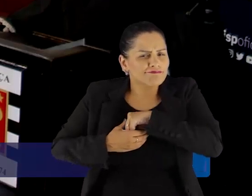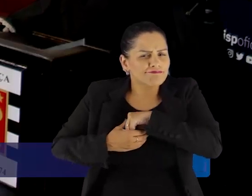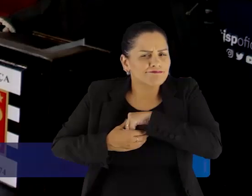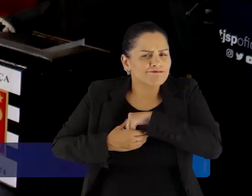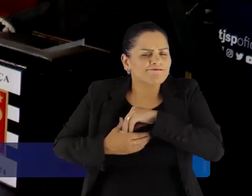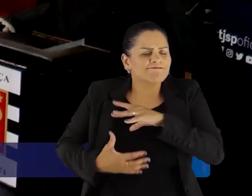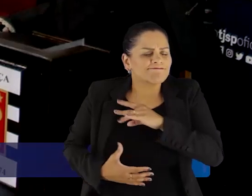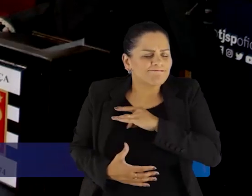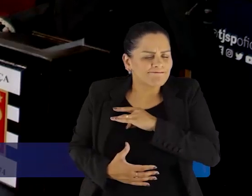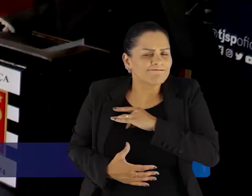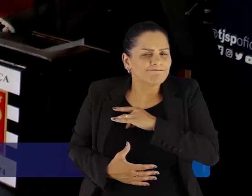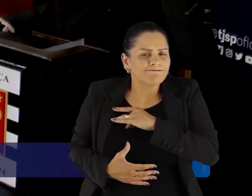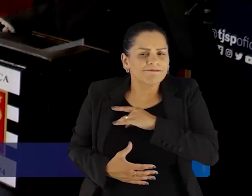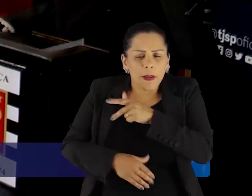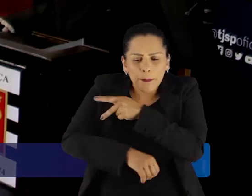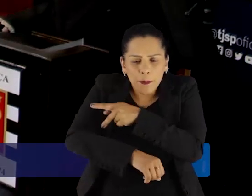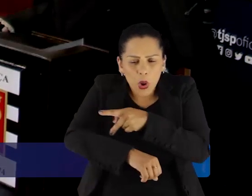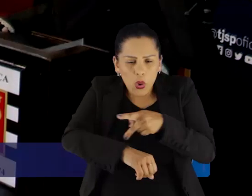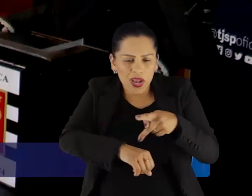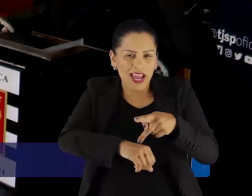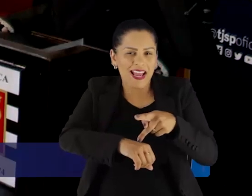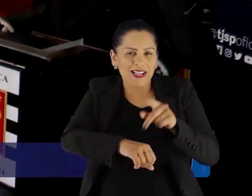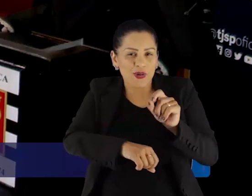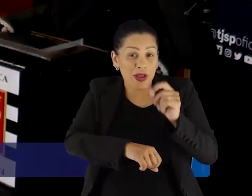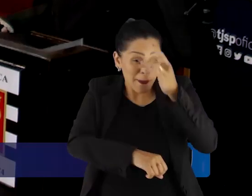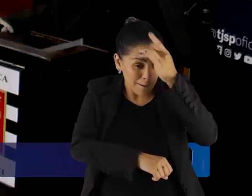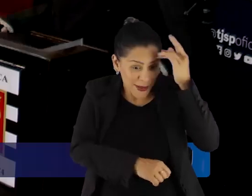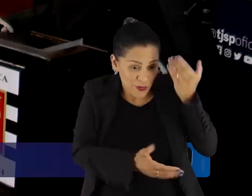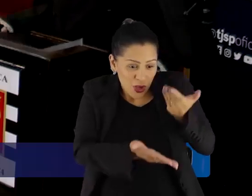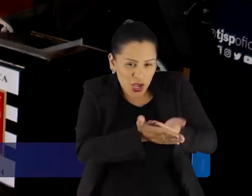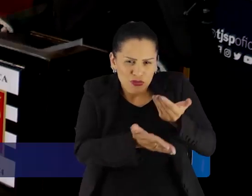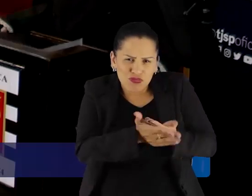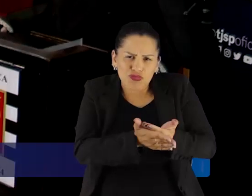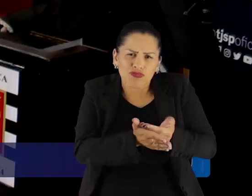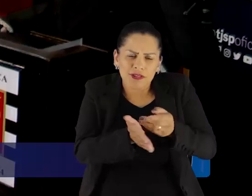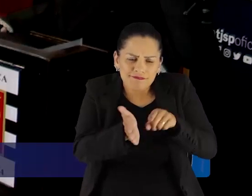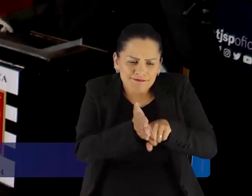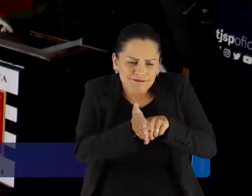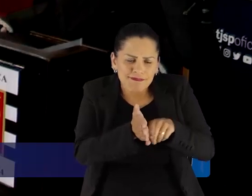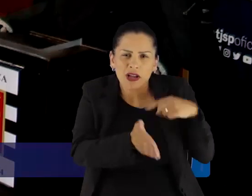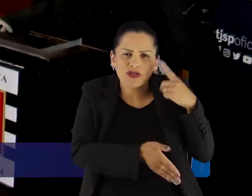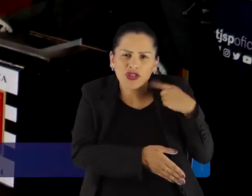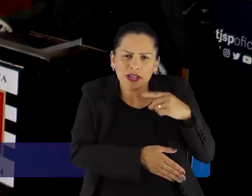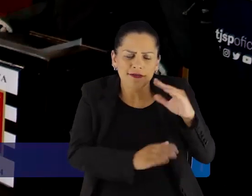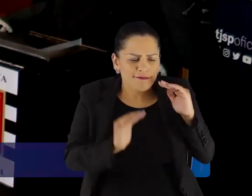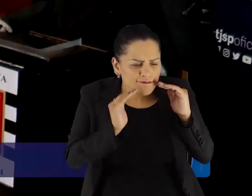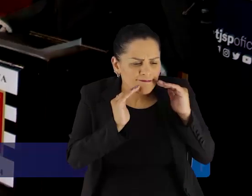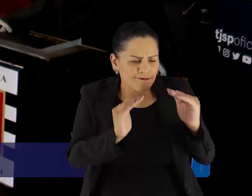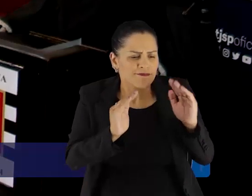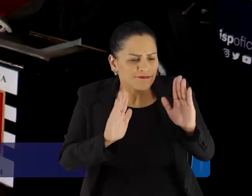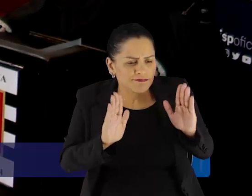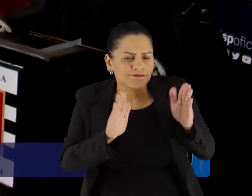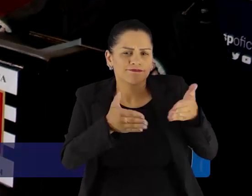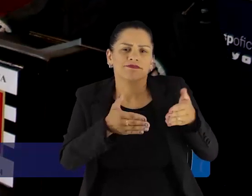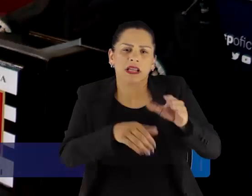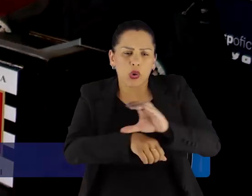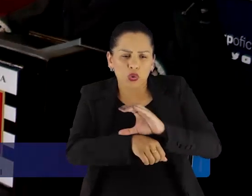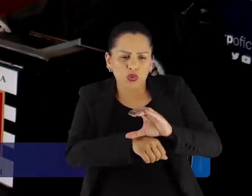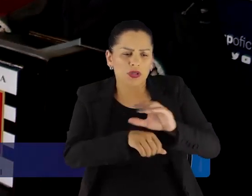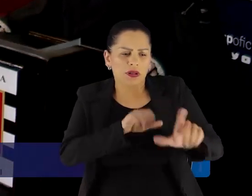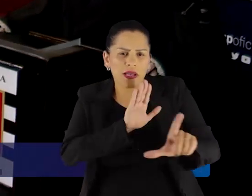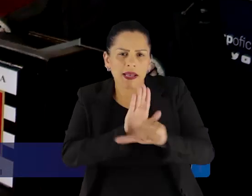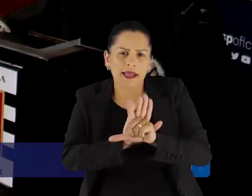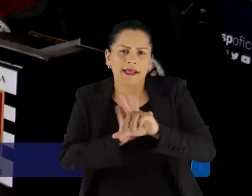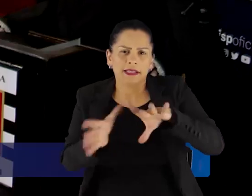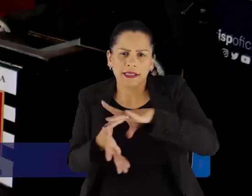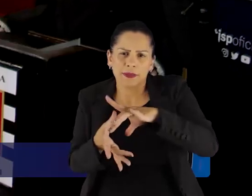do estudante de direito que de volta a sua vida a constituição a lei ao estado de direito EA democracia